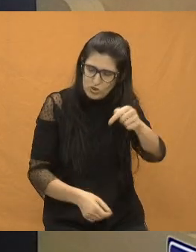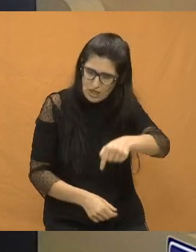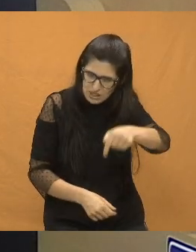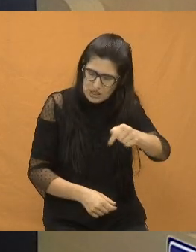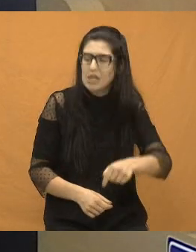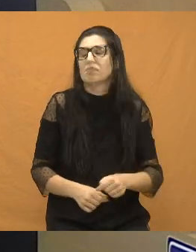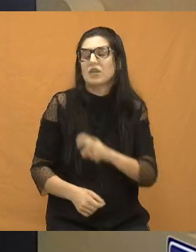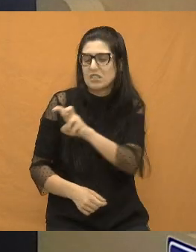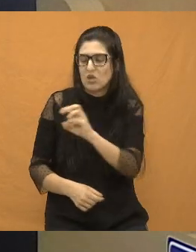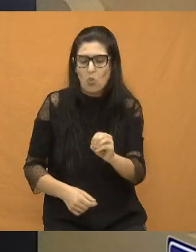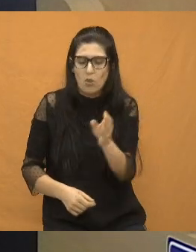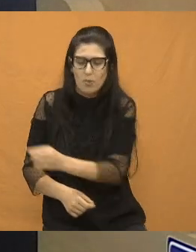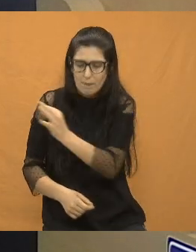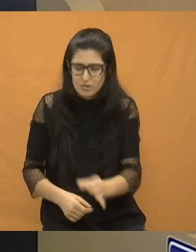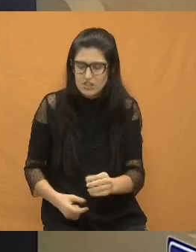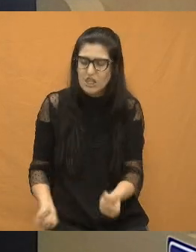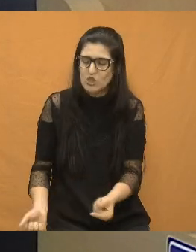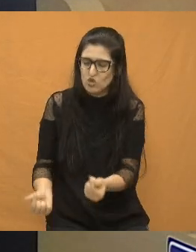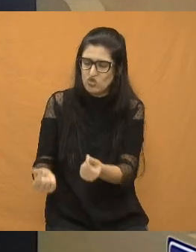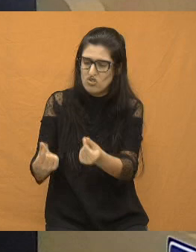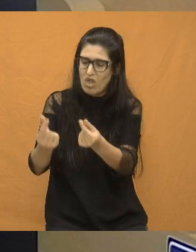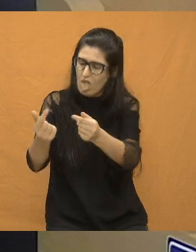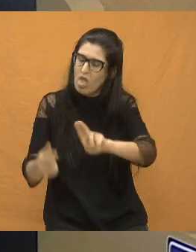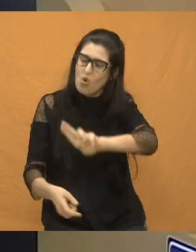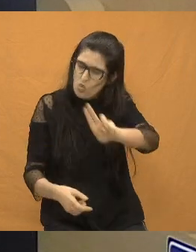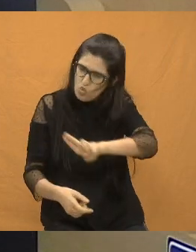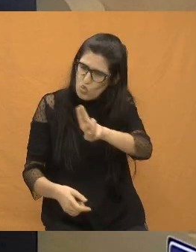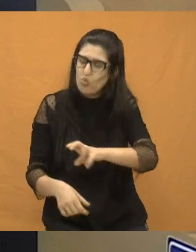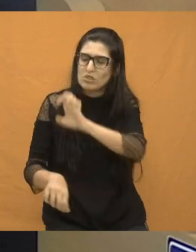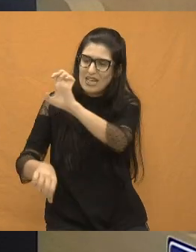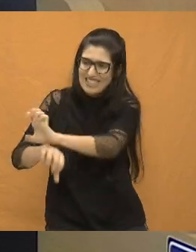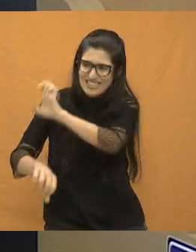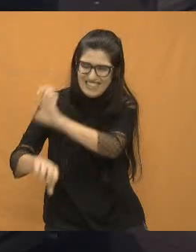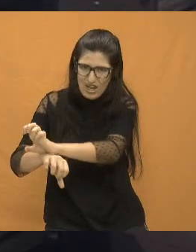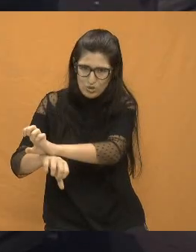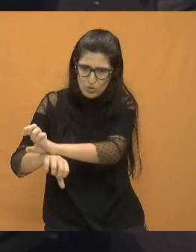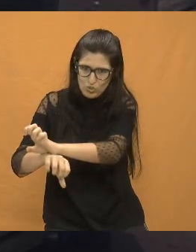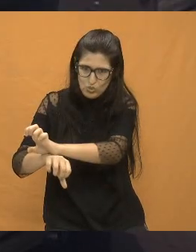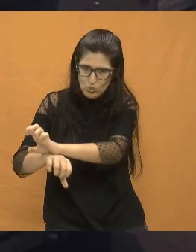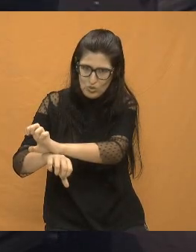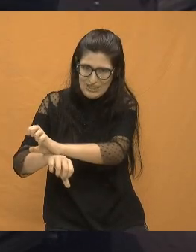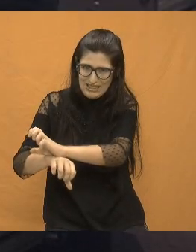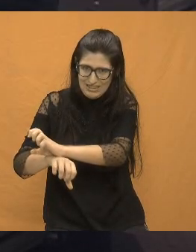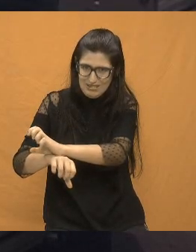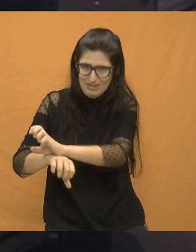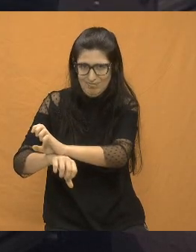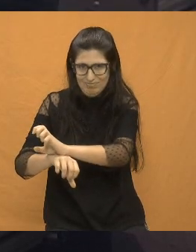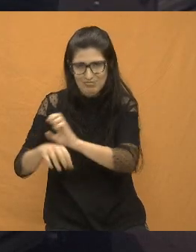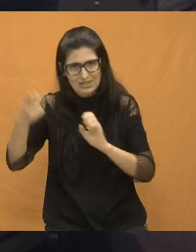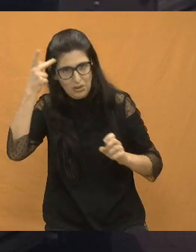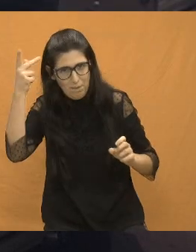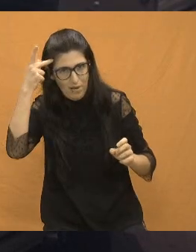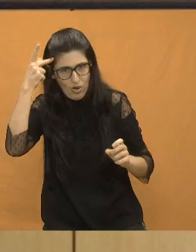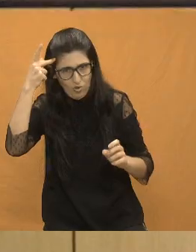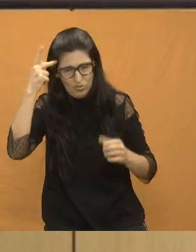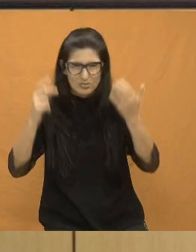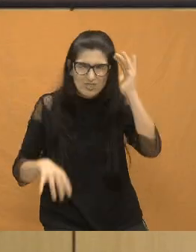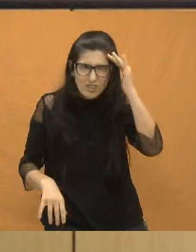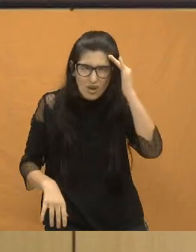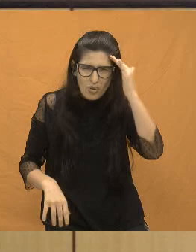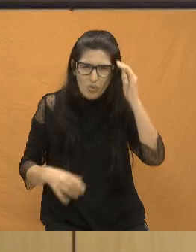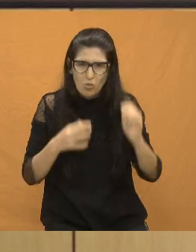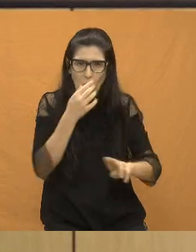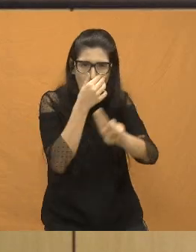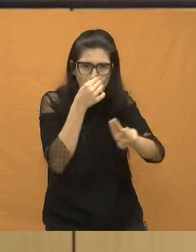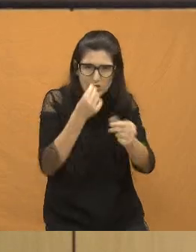e as pessoas colocar em dia também os seus documentos de carro. Pegando uma carona na pergunta do Valmir, tá? O retorno do IPVA,